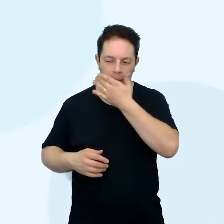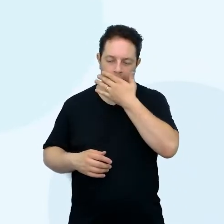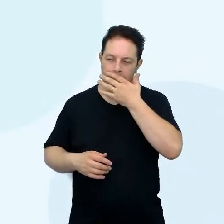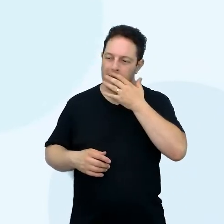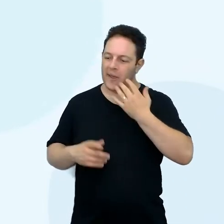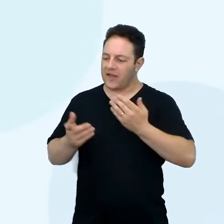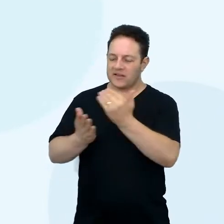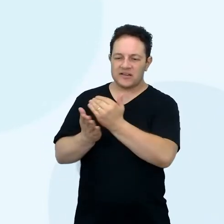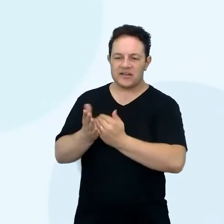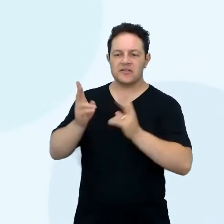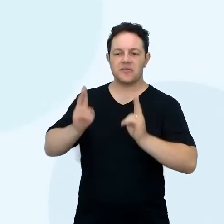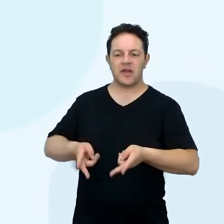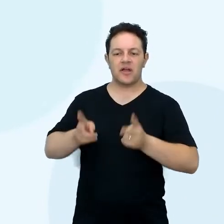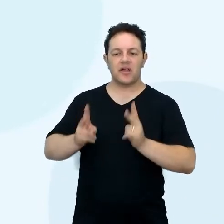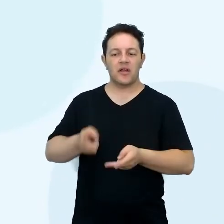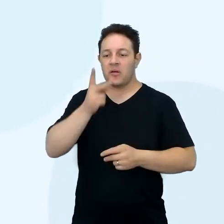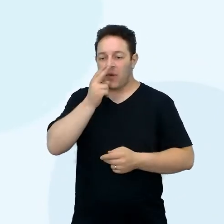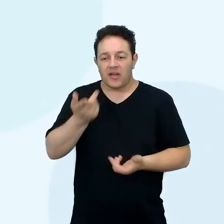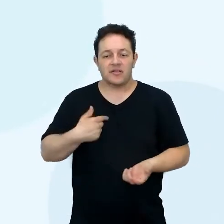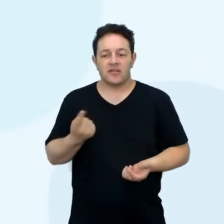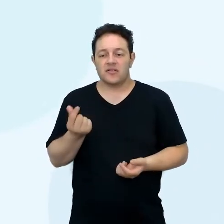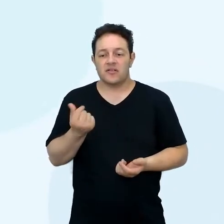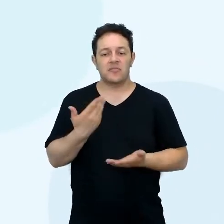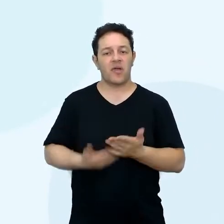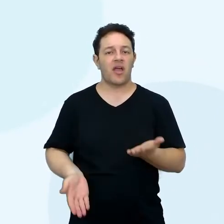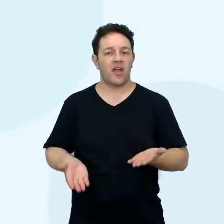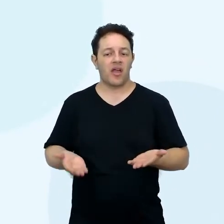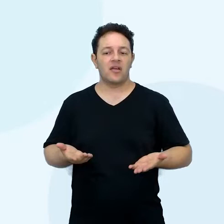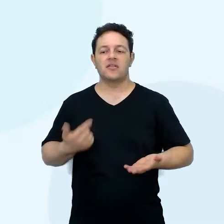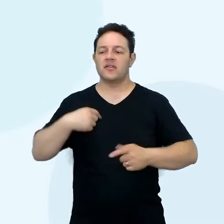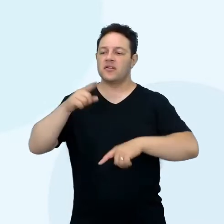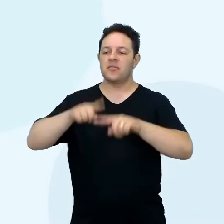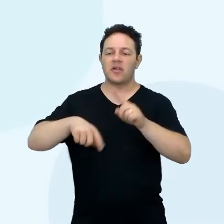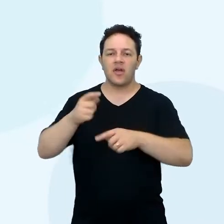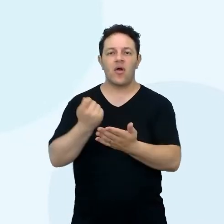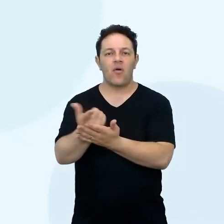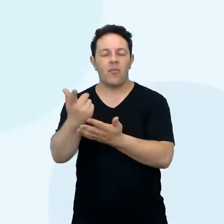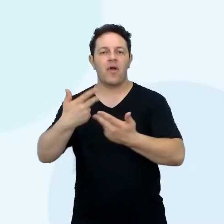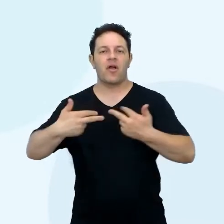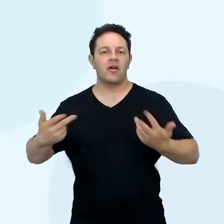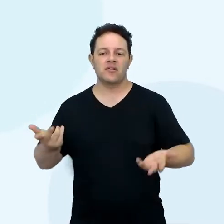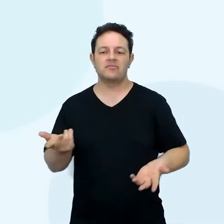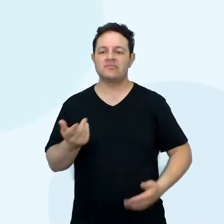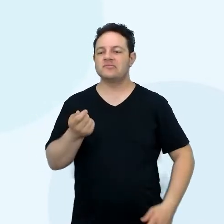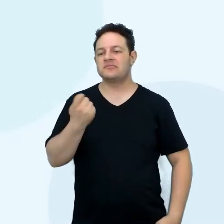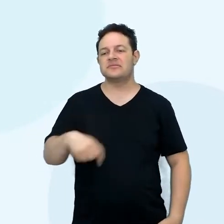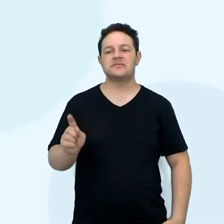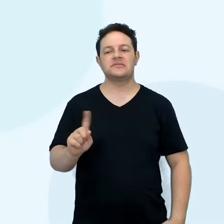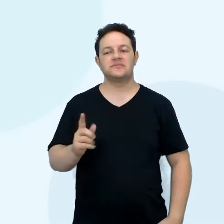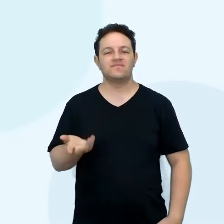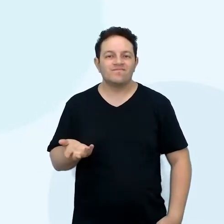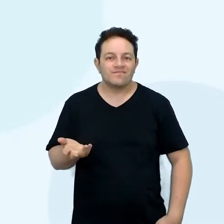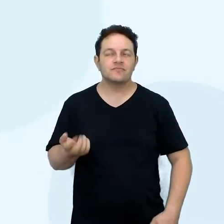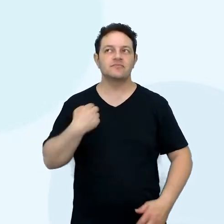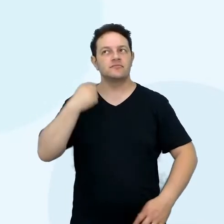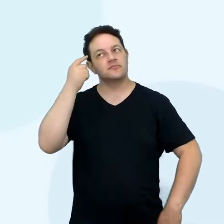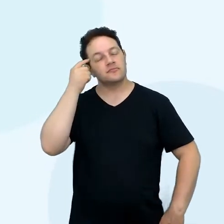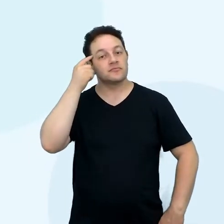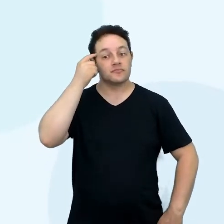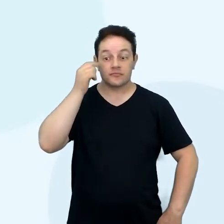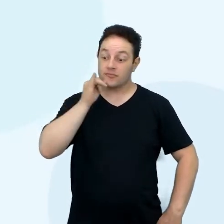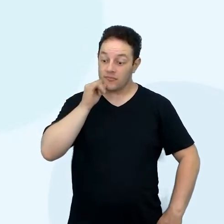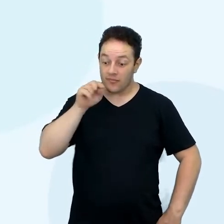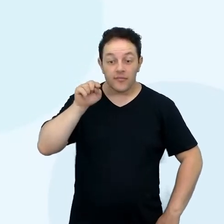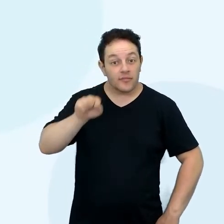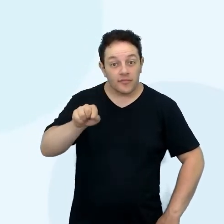seu cardápio podem gerar custos desnecessários, com matéria-prima, produtos para produzir um prato, por exemplo, né? Então, esse